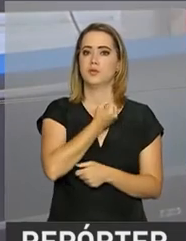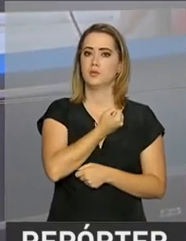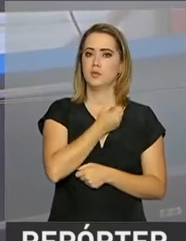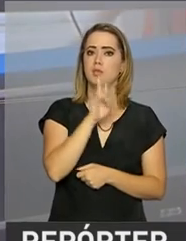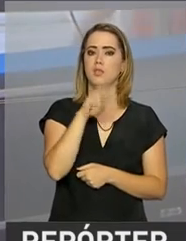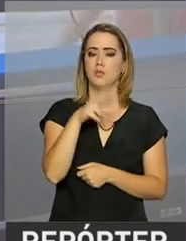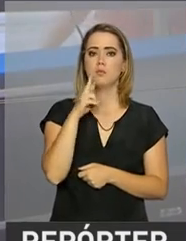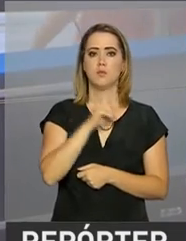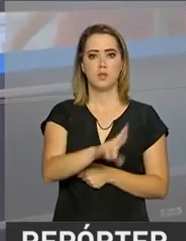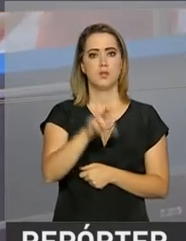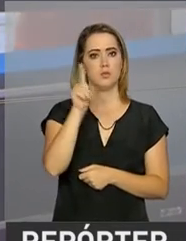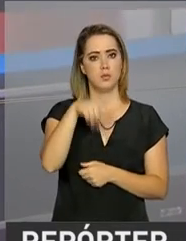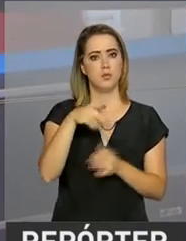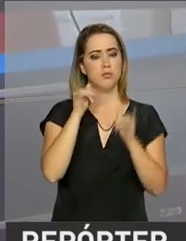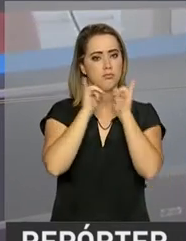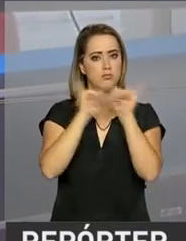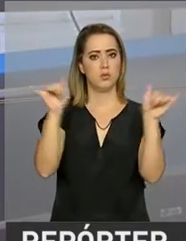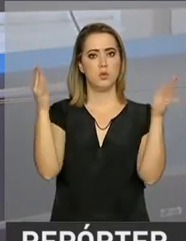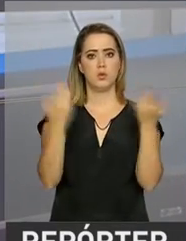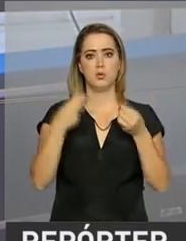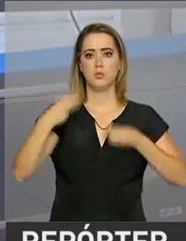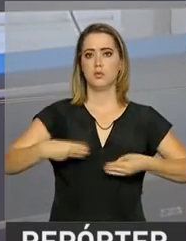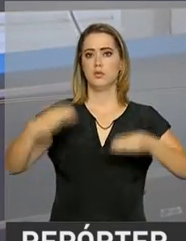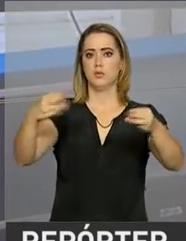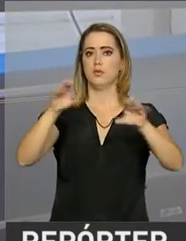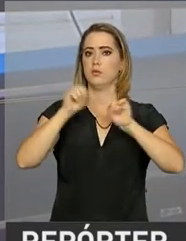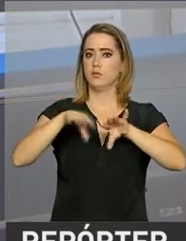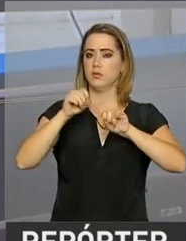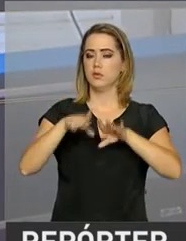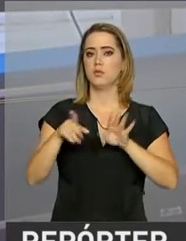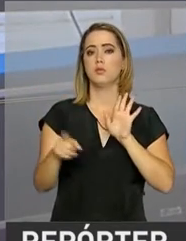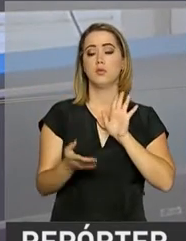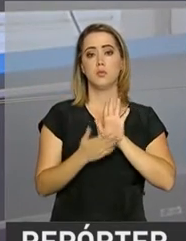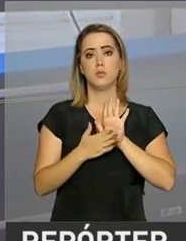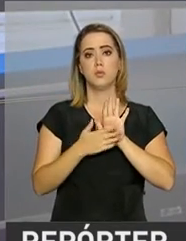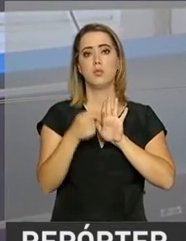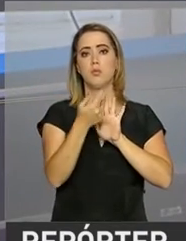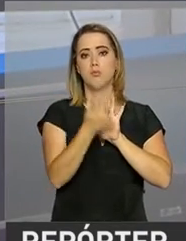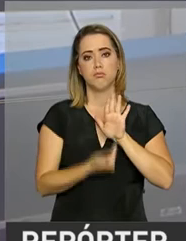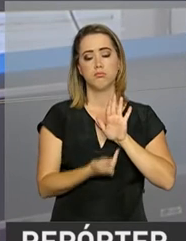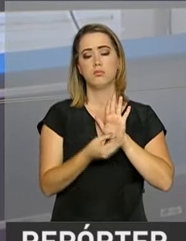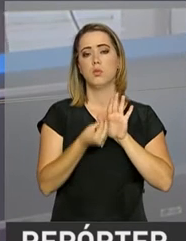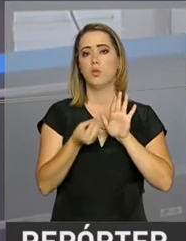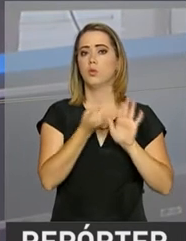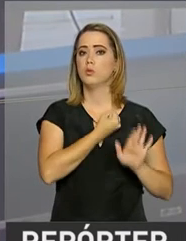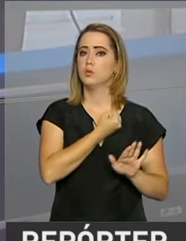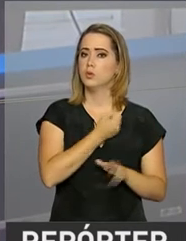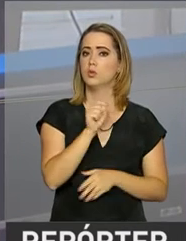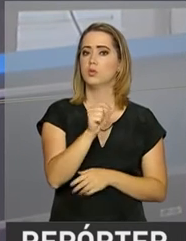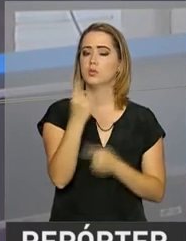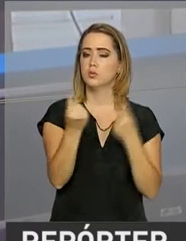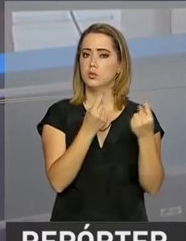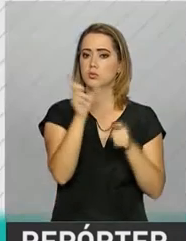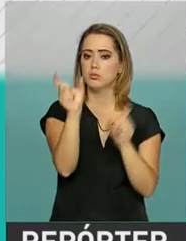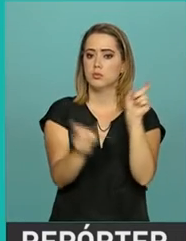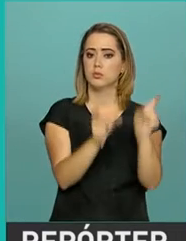resultado foi divulgado hoje pelo ministério da educação que também apresentou desempenho geral dos candidatos